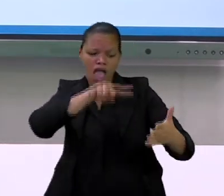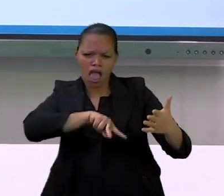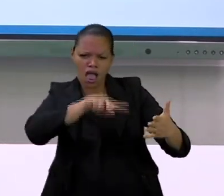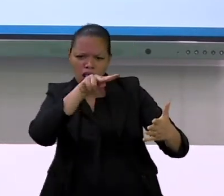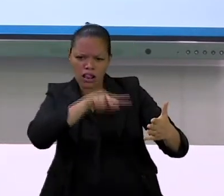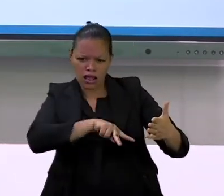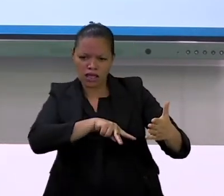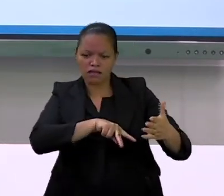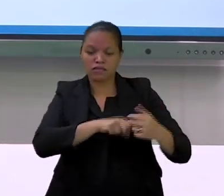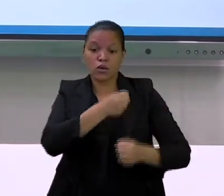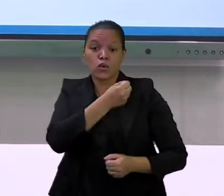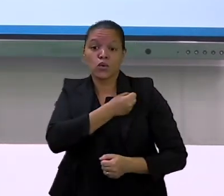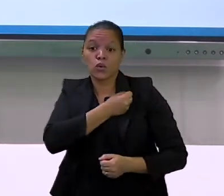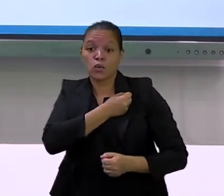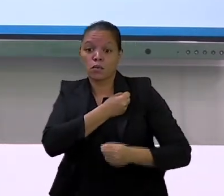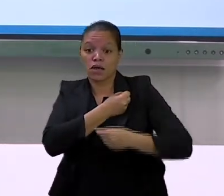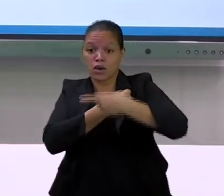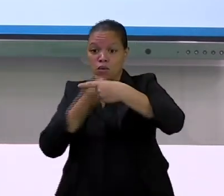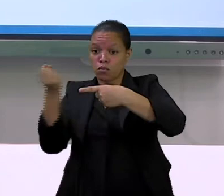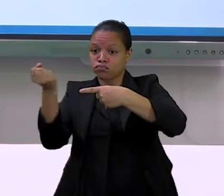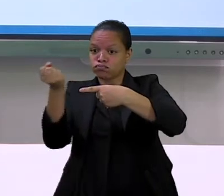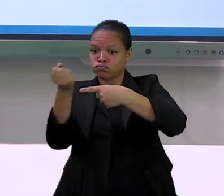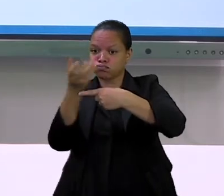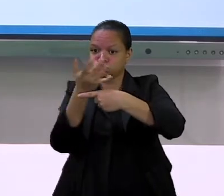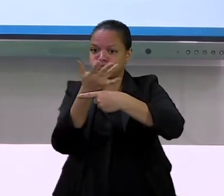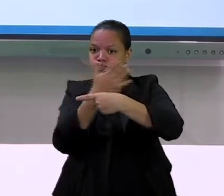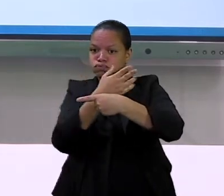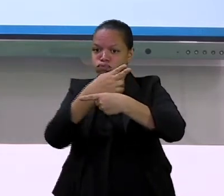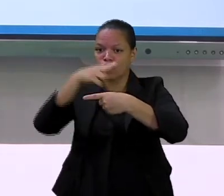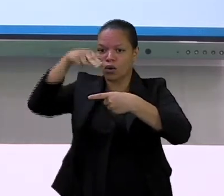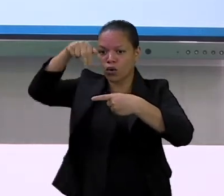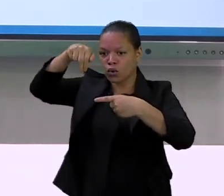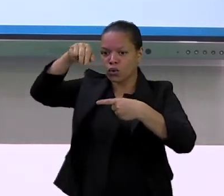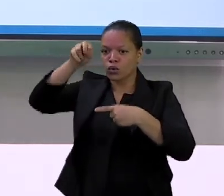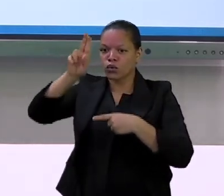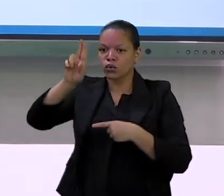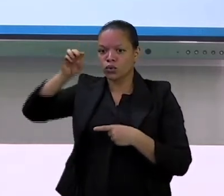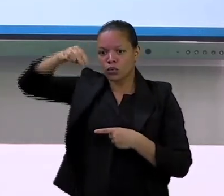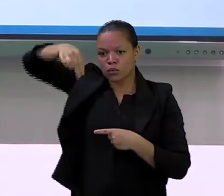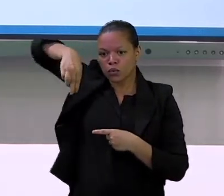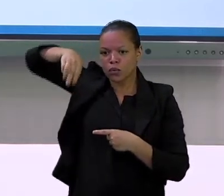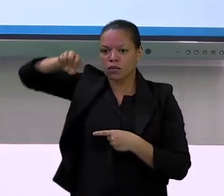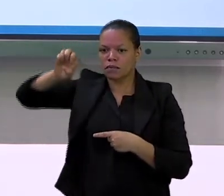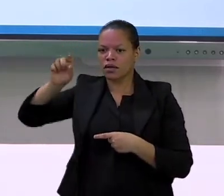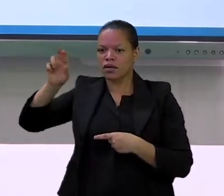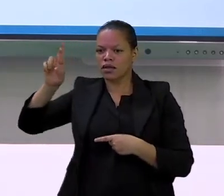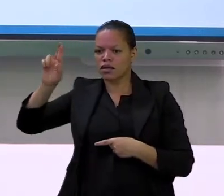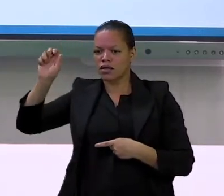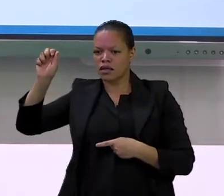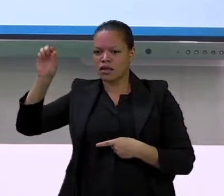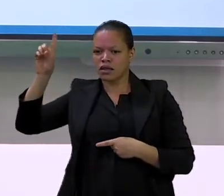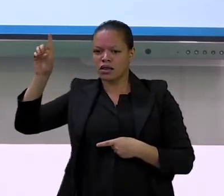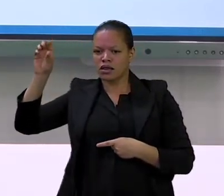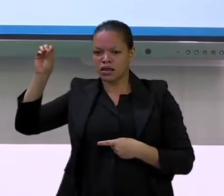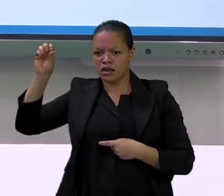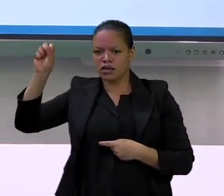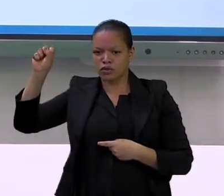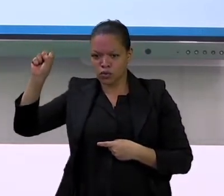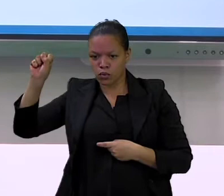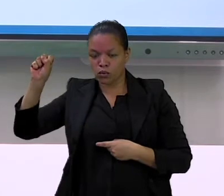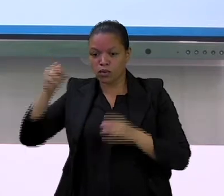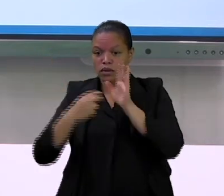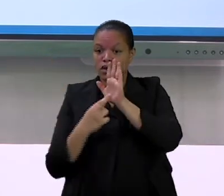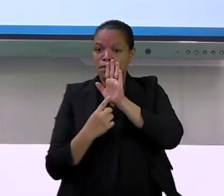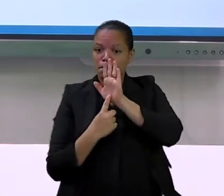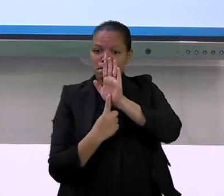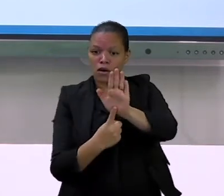em cima, ele é chamado de numerador. Ele indica a quantidade que estamos levando em